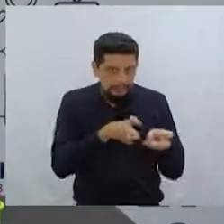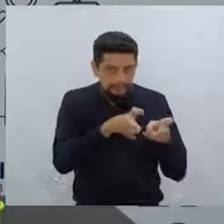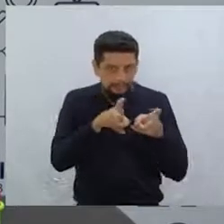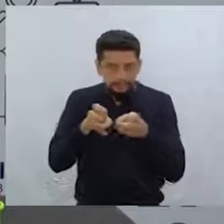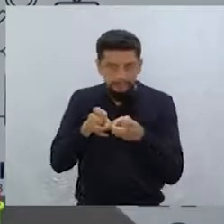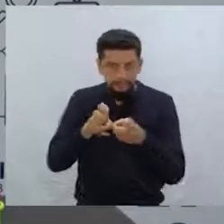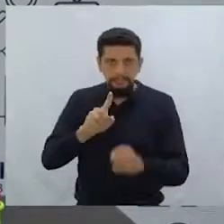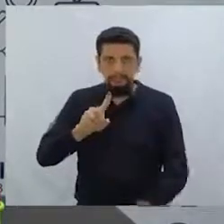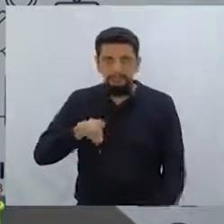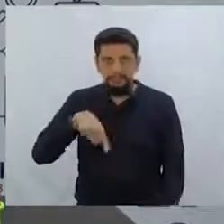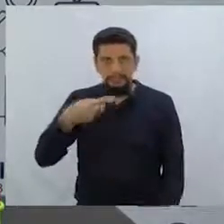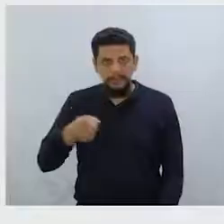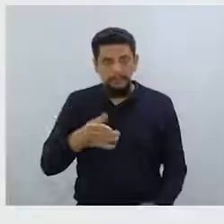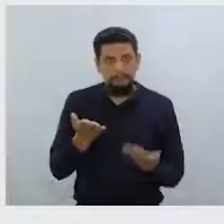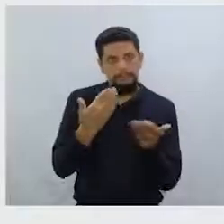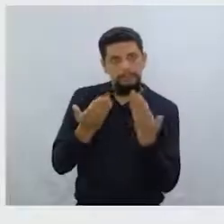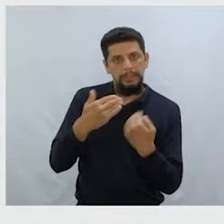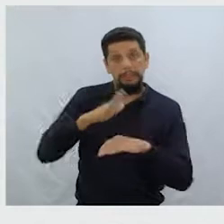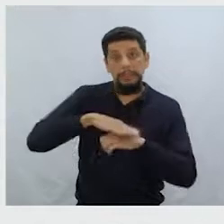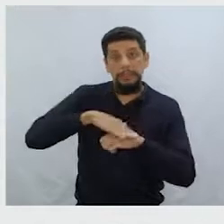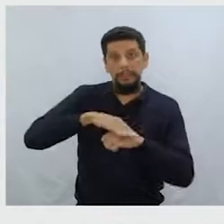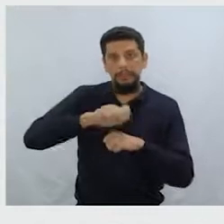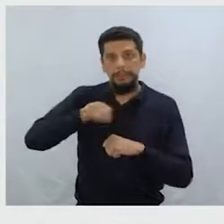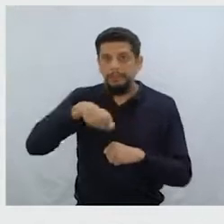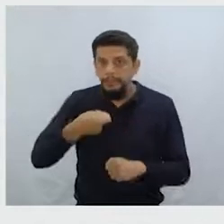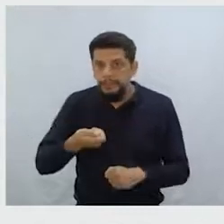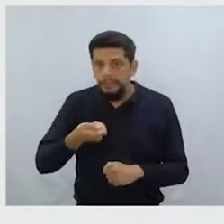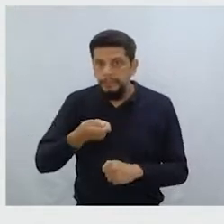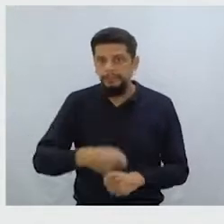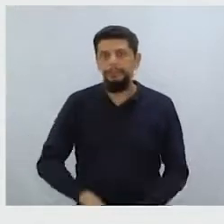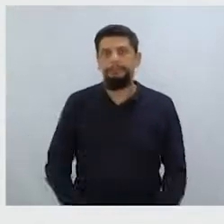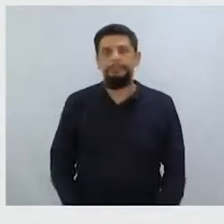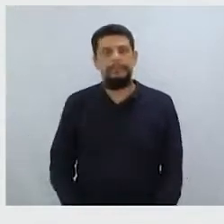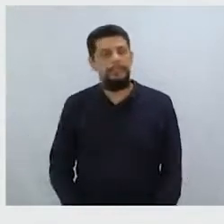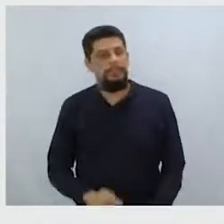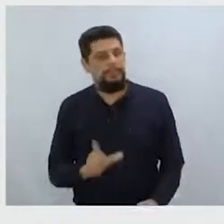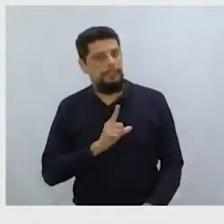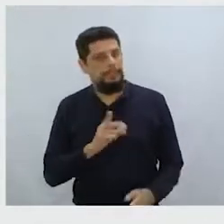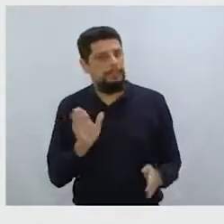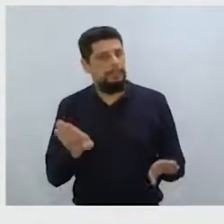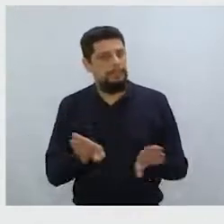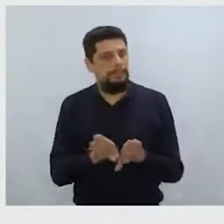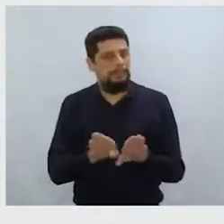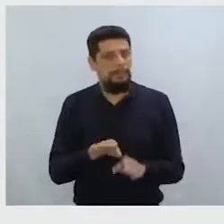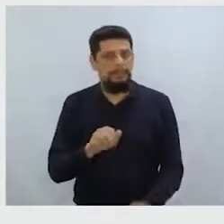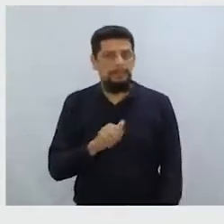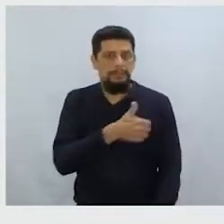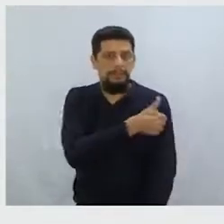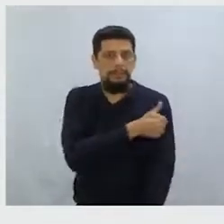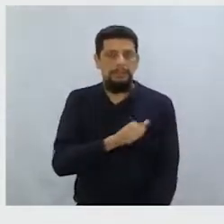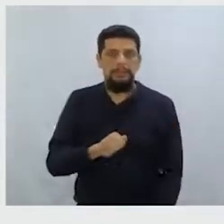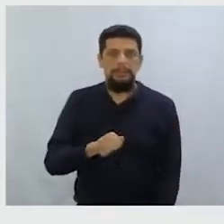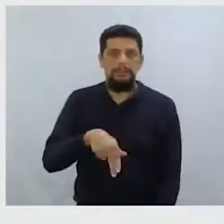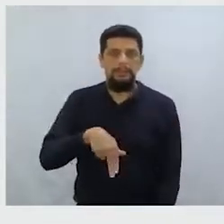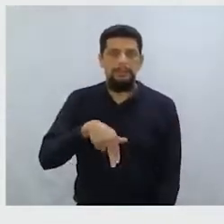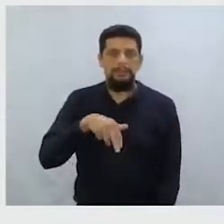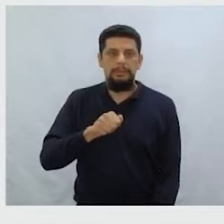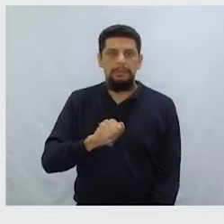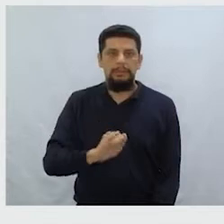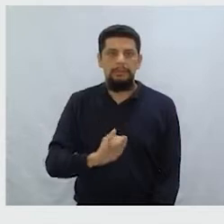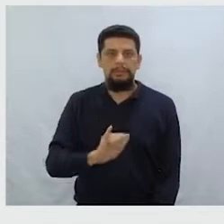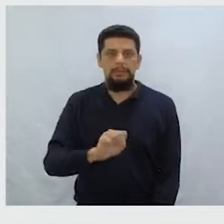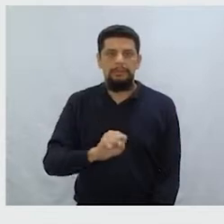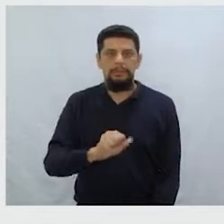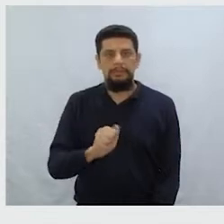observem, que daqui a pouco nós vamos conversar um pouco mais. Temos também aí com a gente a Ana,